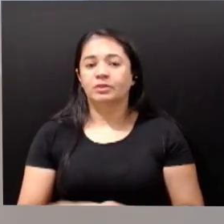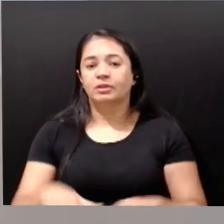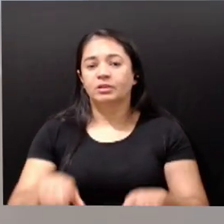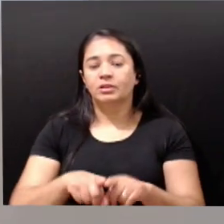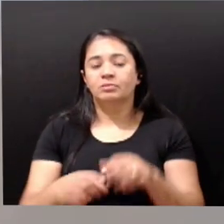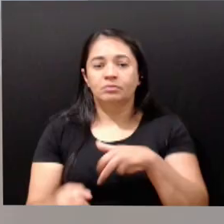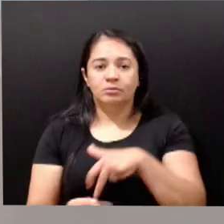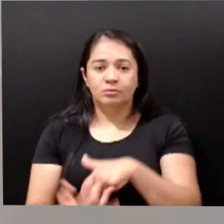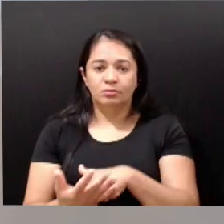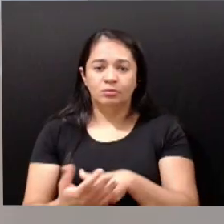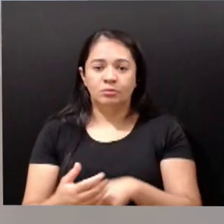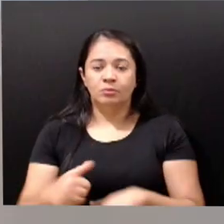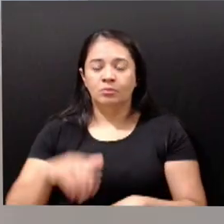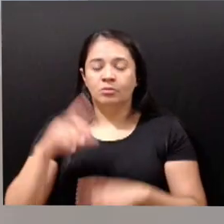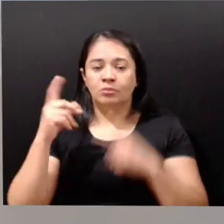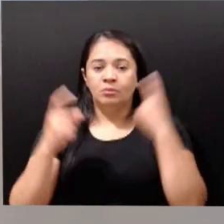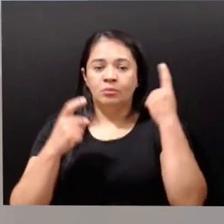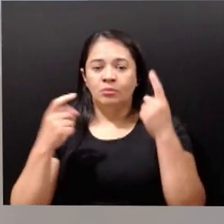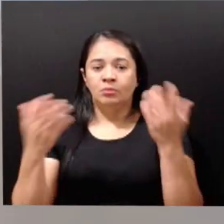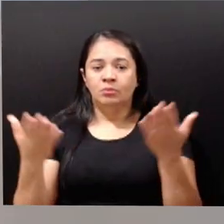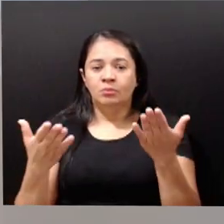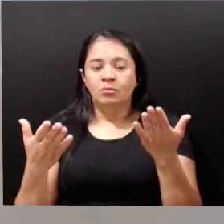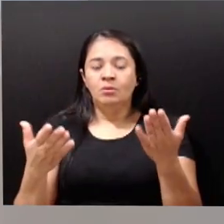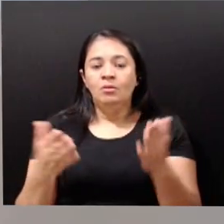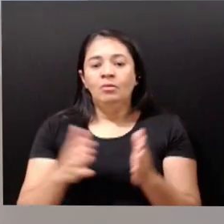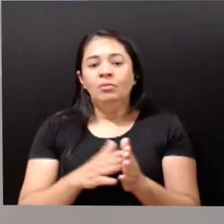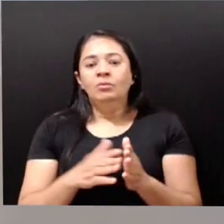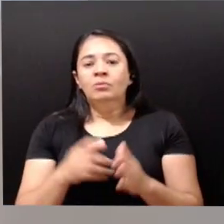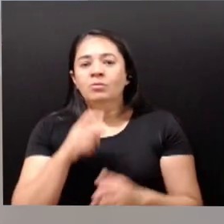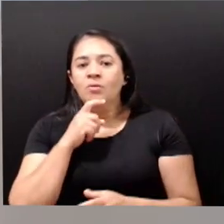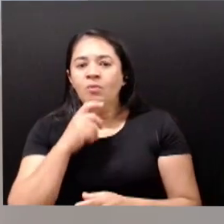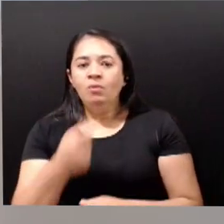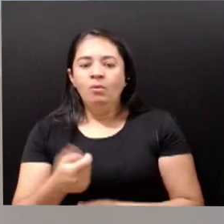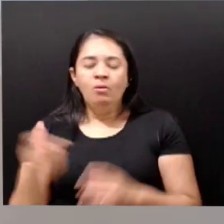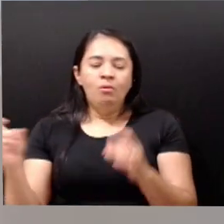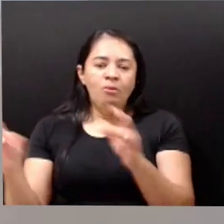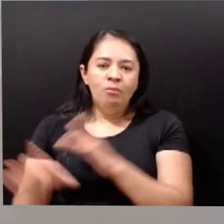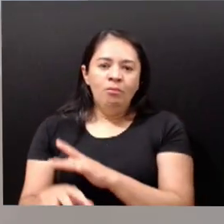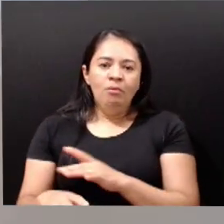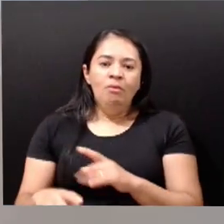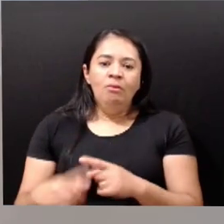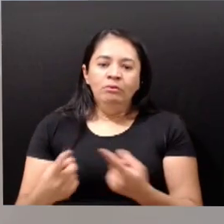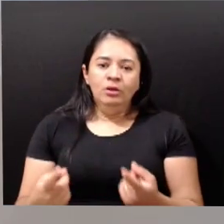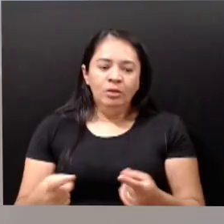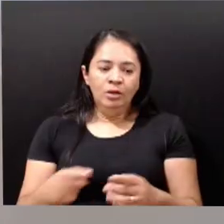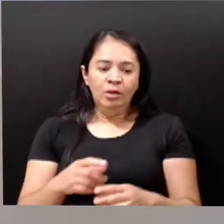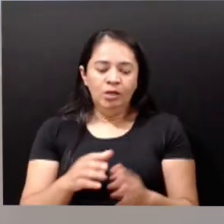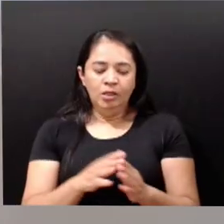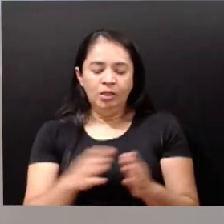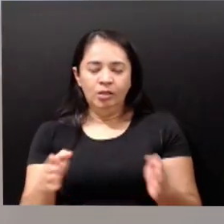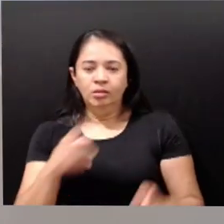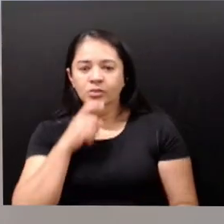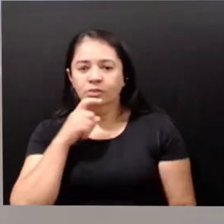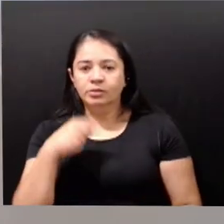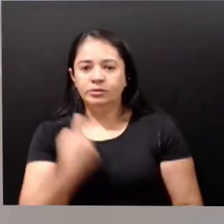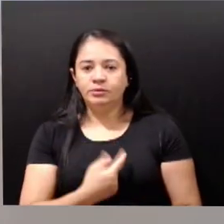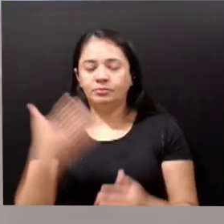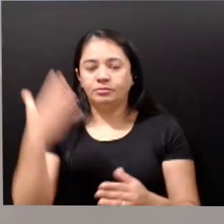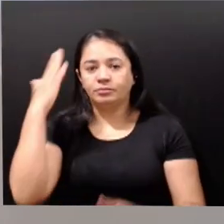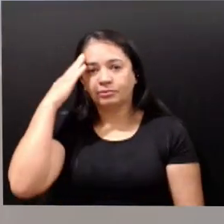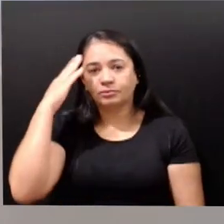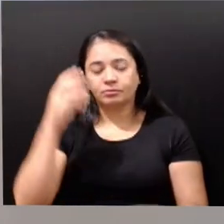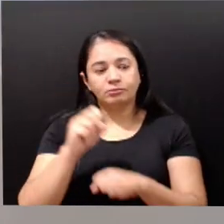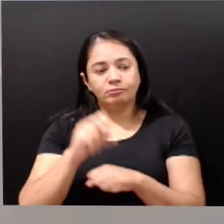de vista comunitário, a gente tem a maior preocupação. Nesses meses ainda, né, o frio passou, mas esses meses de inverno a gente sabe que os